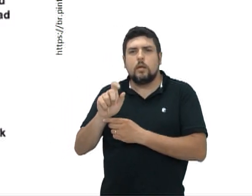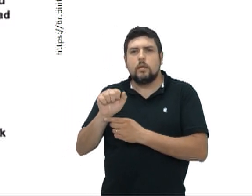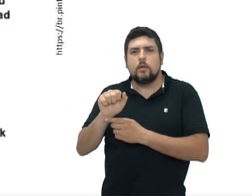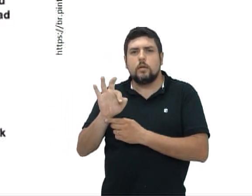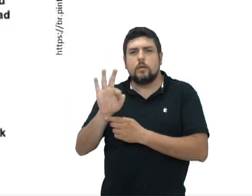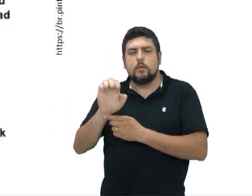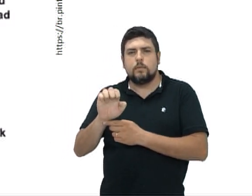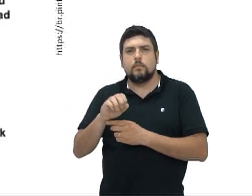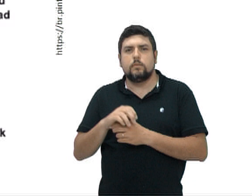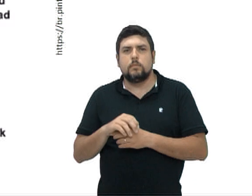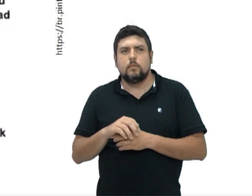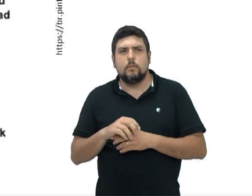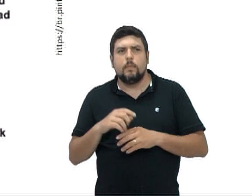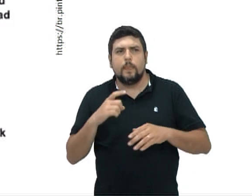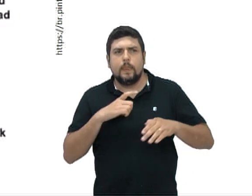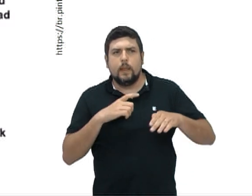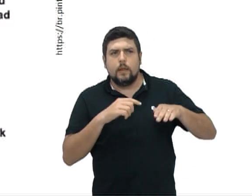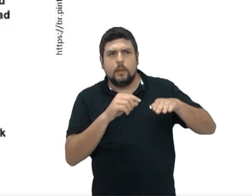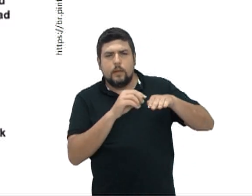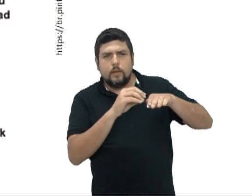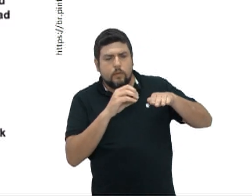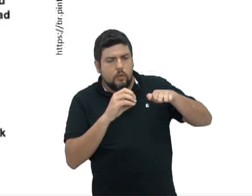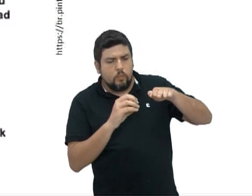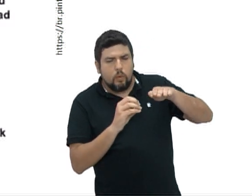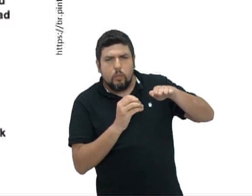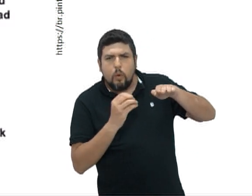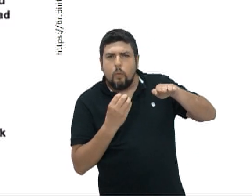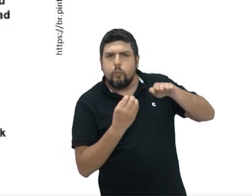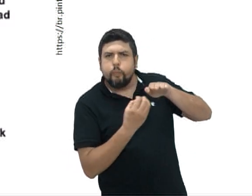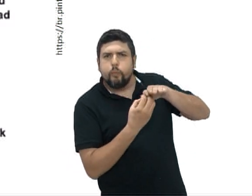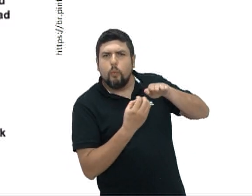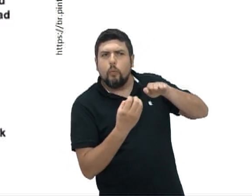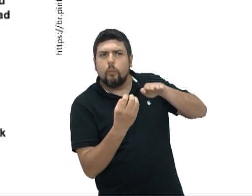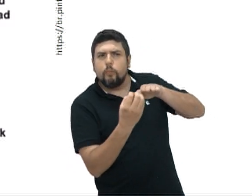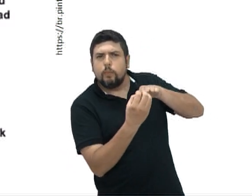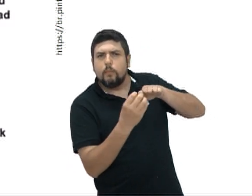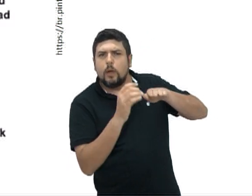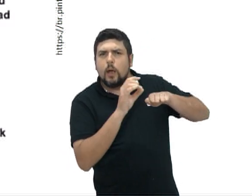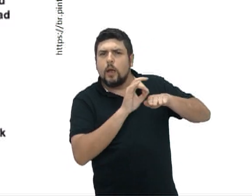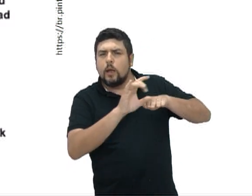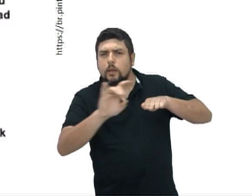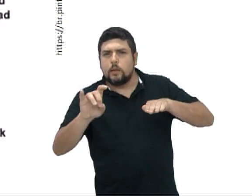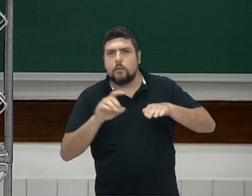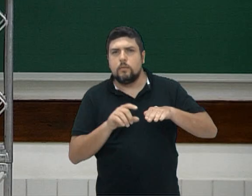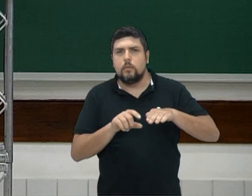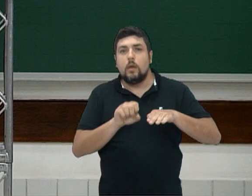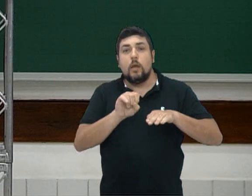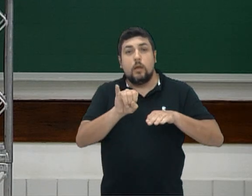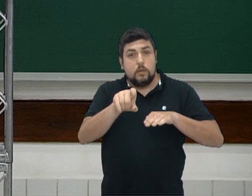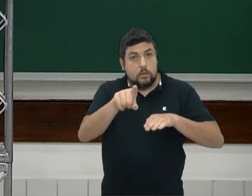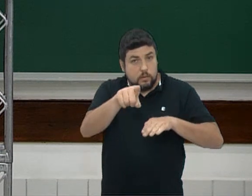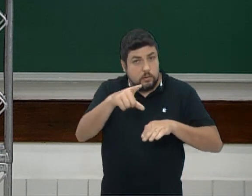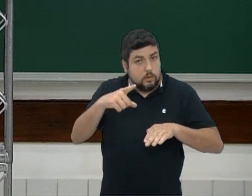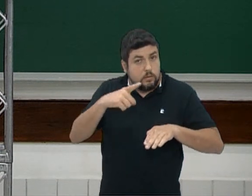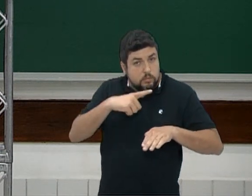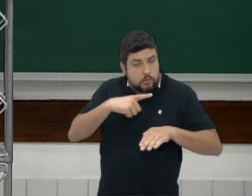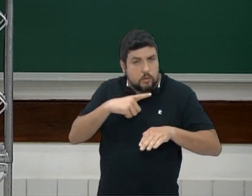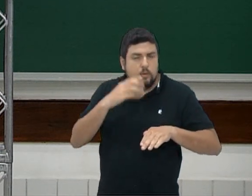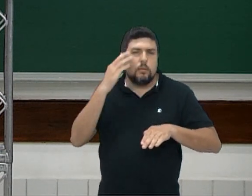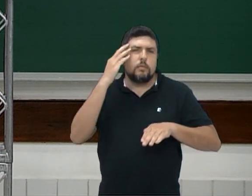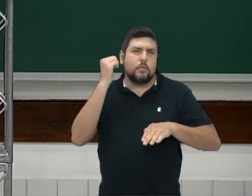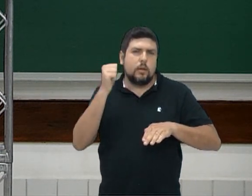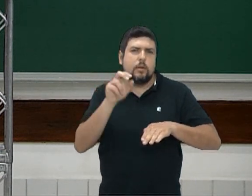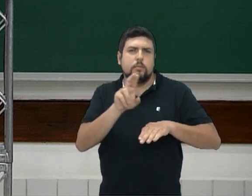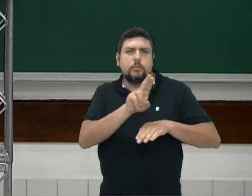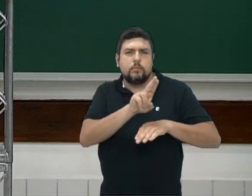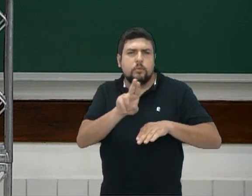formado por várias partes, né? E a gente vai ver um pouquinho agora dessas partes. Se você tem skate, você vai lembrar de todas elas. Então, mas para quem